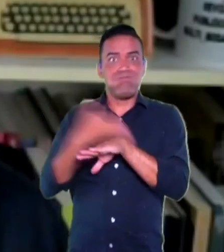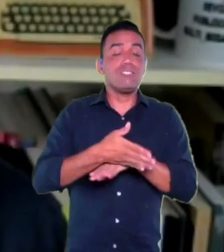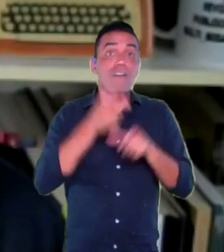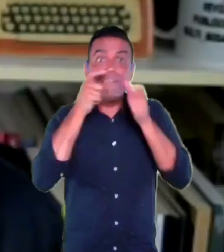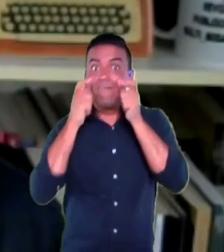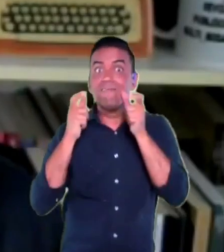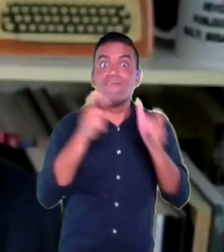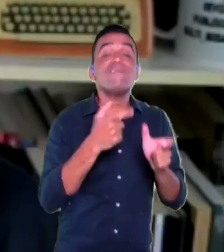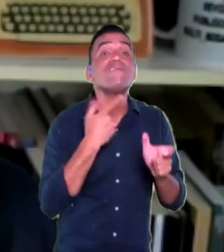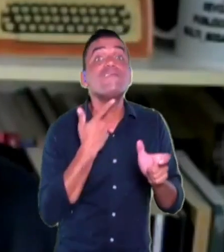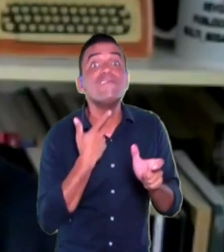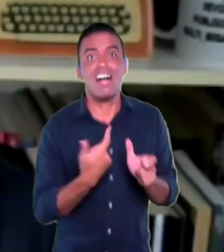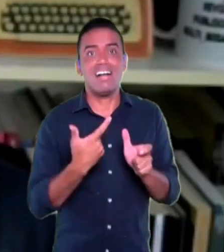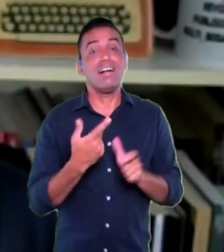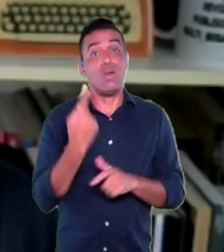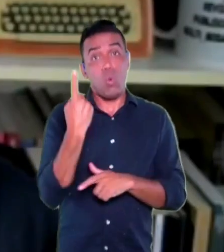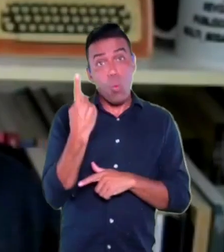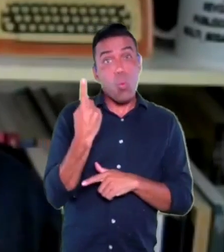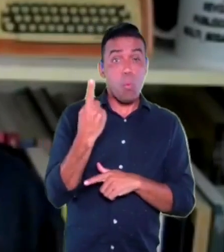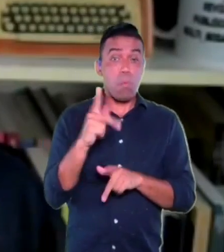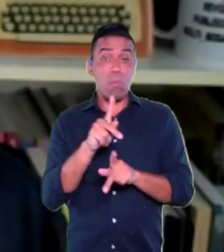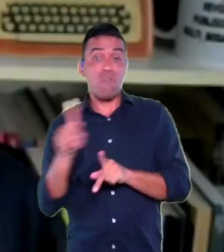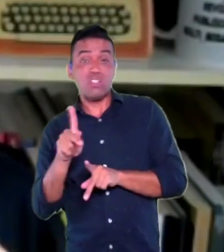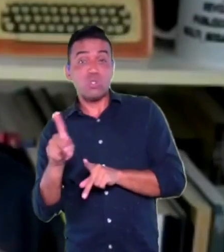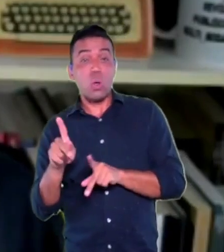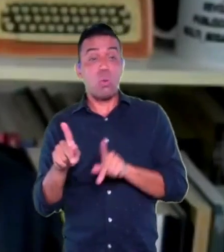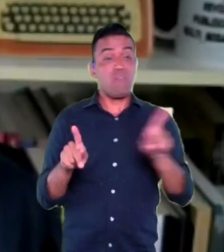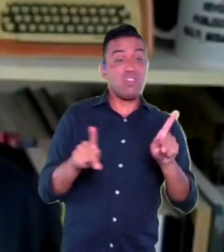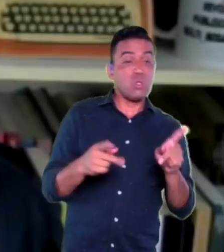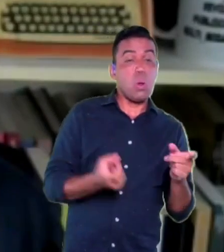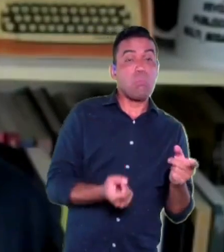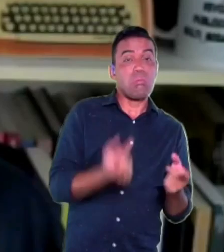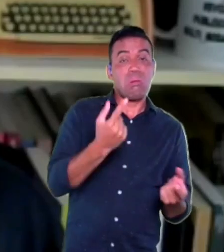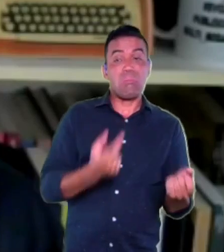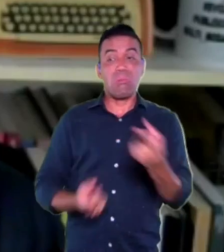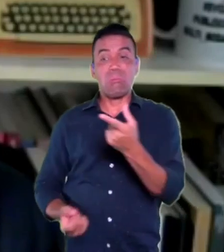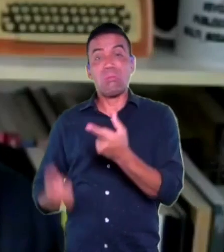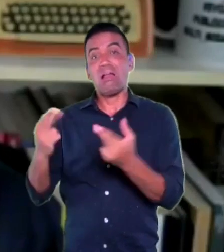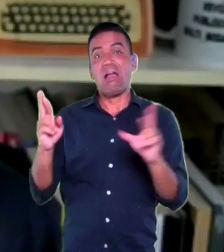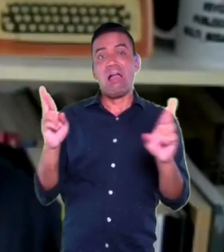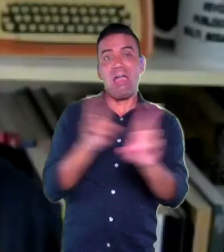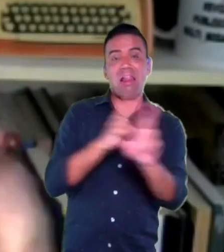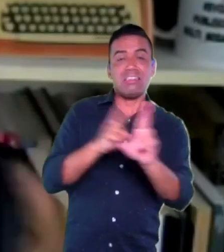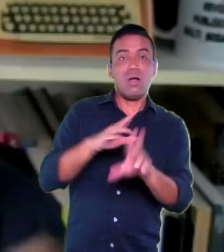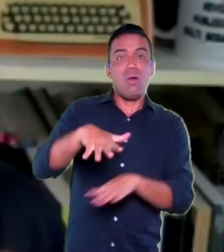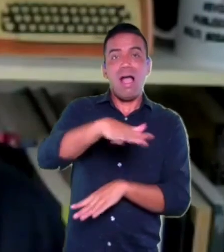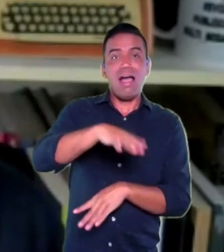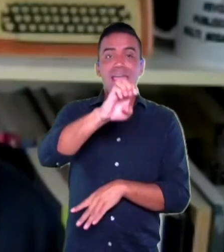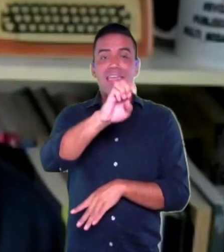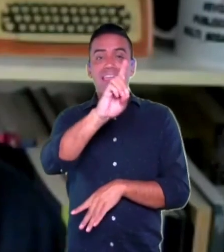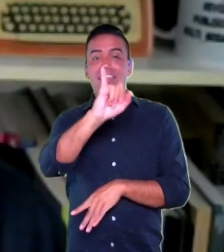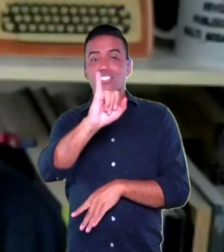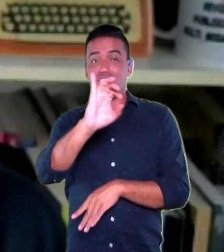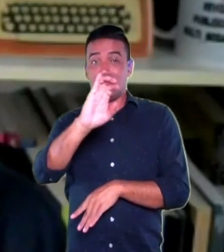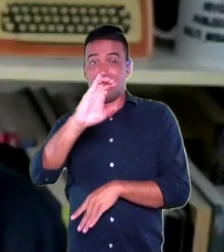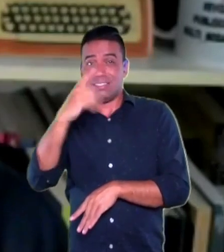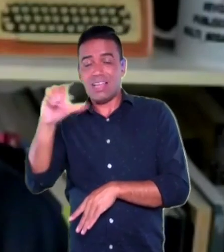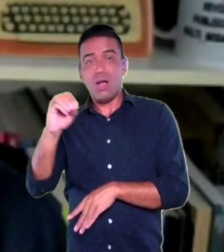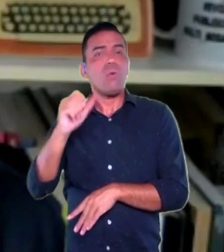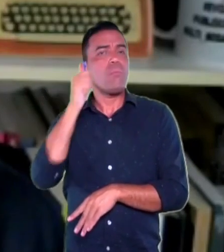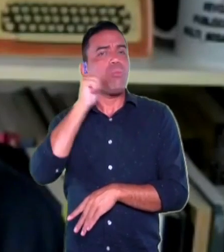né? Um professor, dois professores que tinham mais relação com a área de edição. Eu preciso mencionar aqui a Sônia